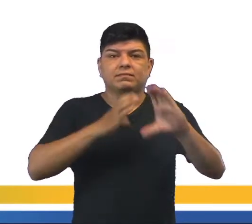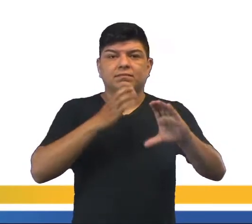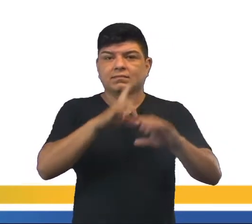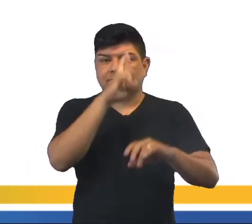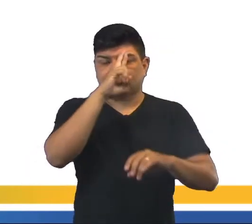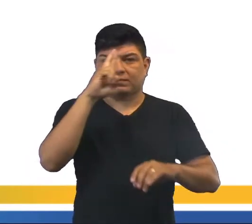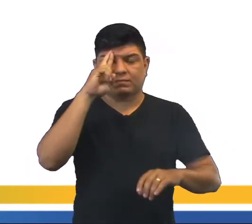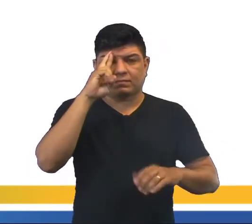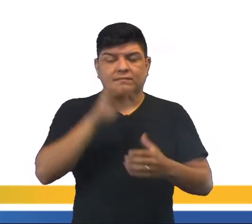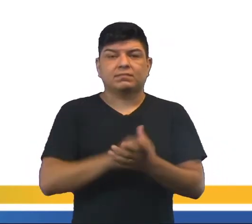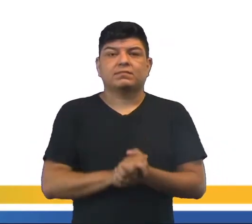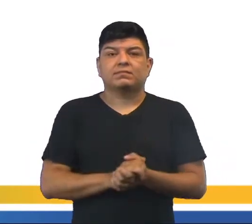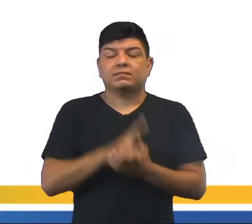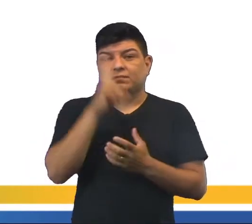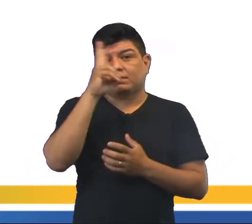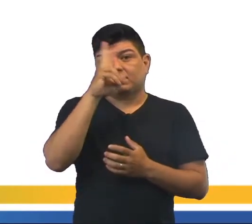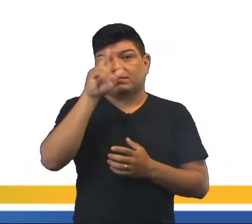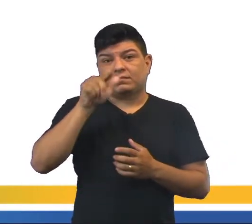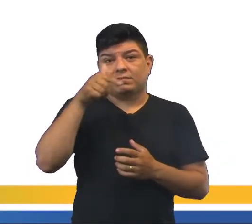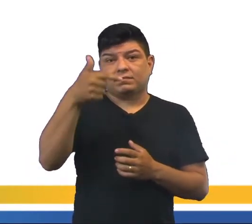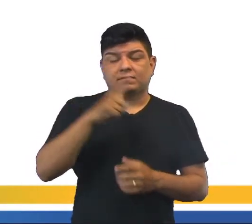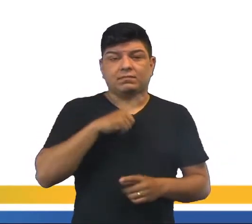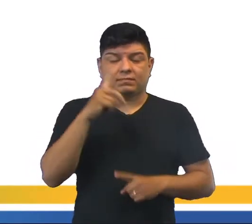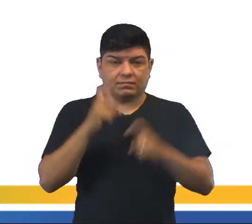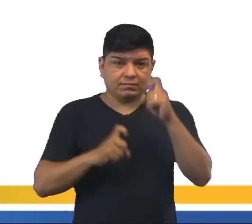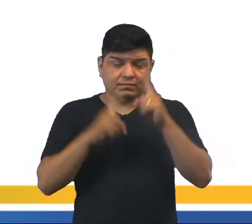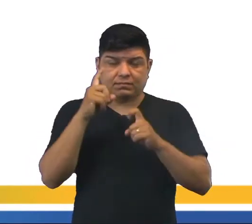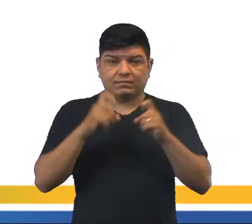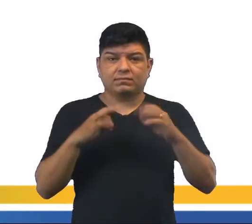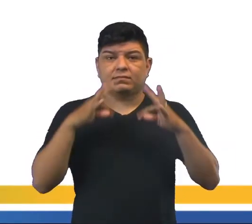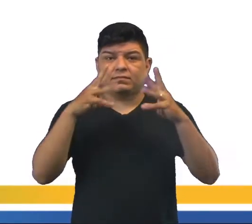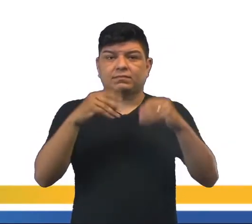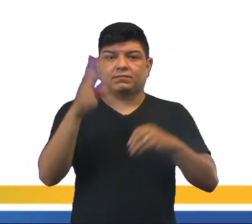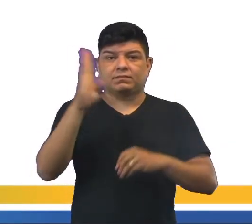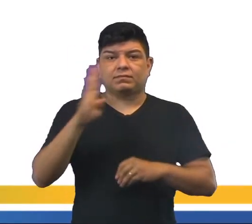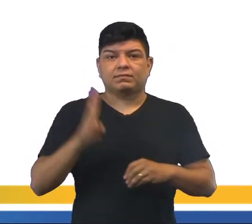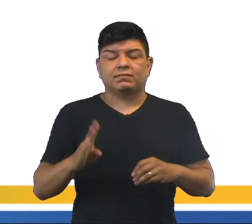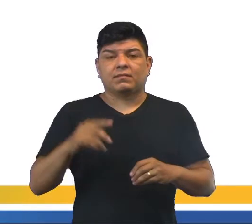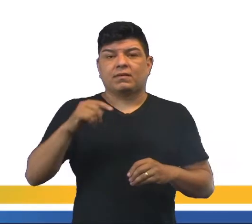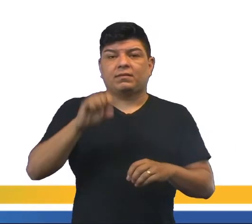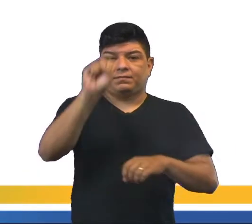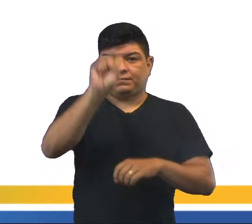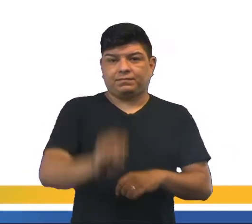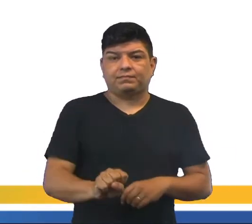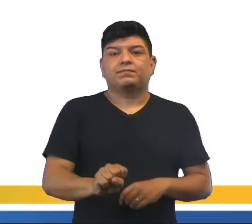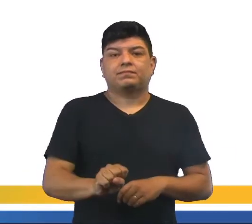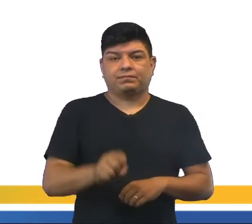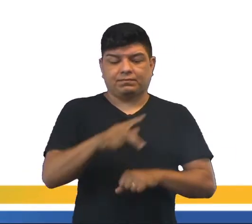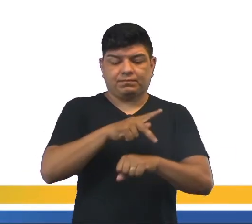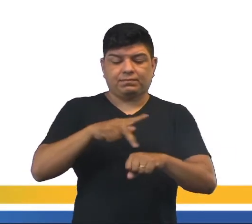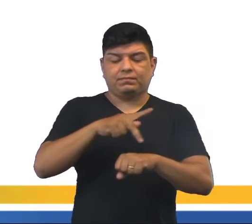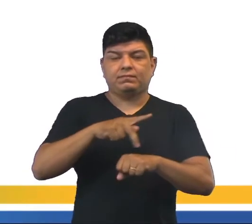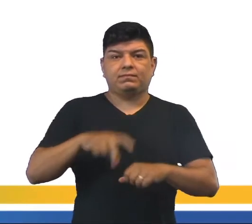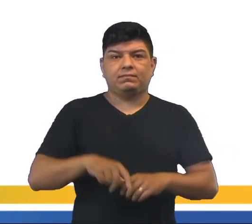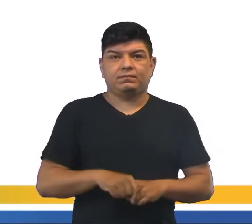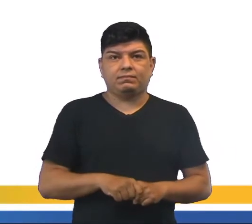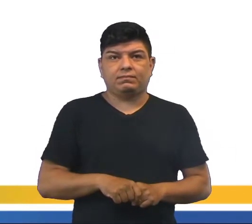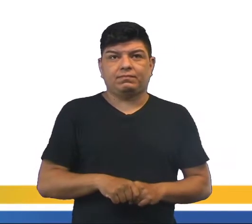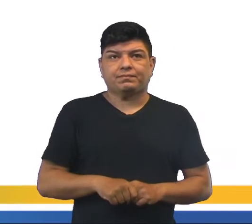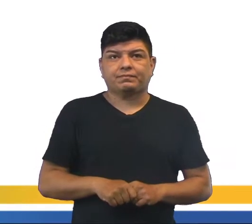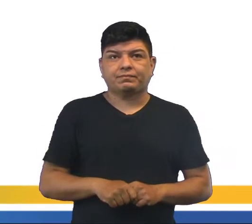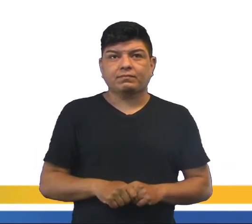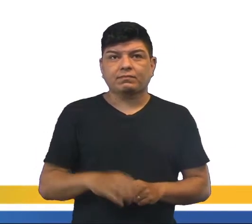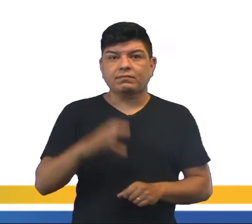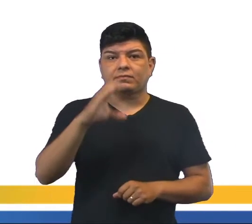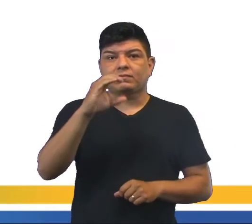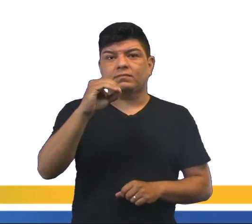história. Saliento que existem outras expressões em todo o Brasil, inclusive no sul do país. Nós